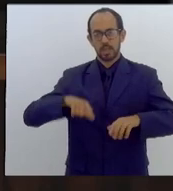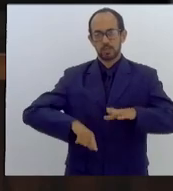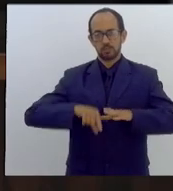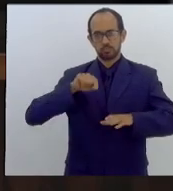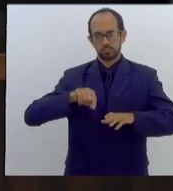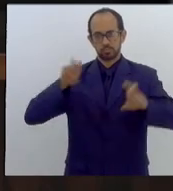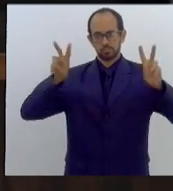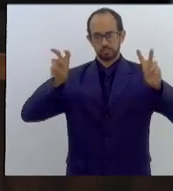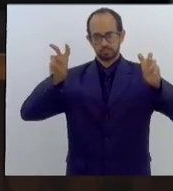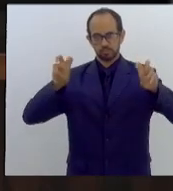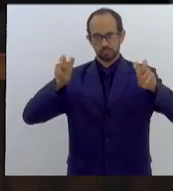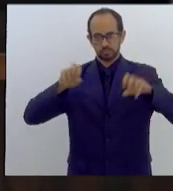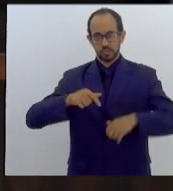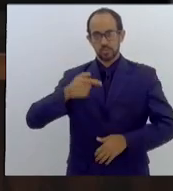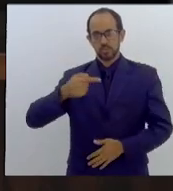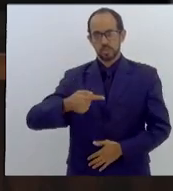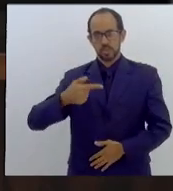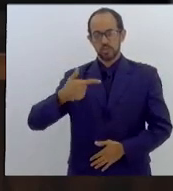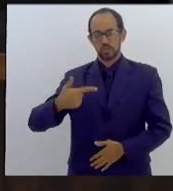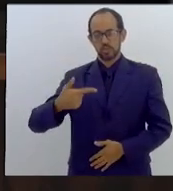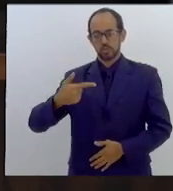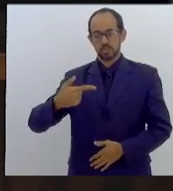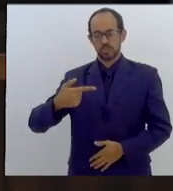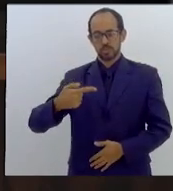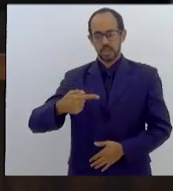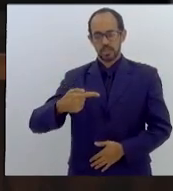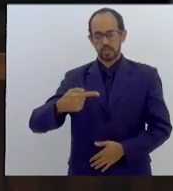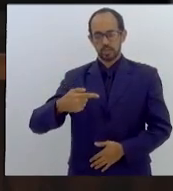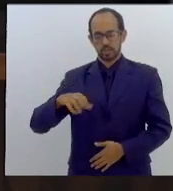número 2797.